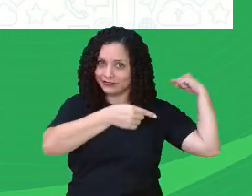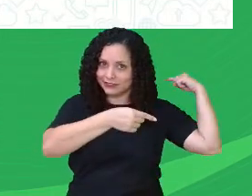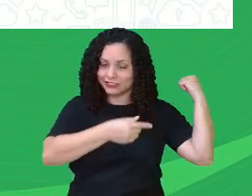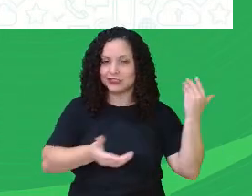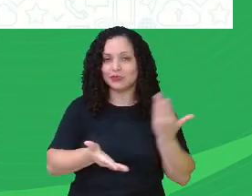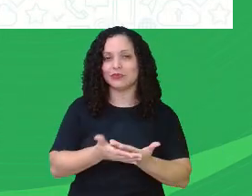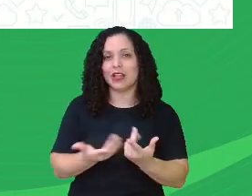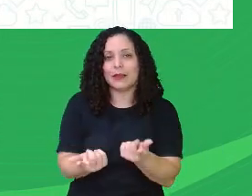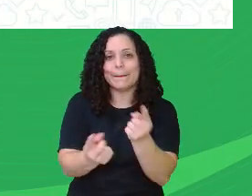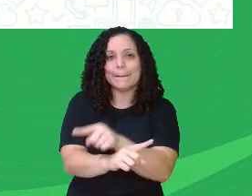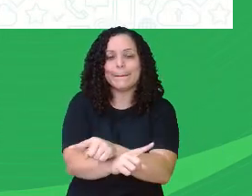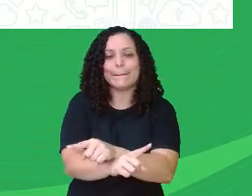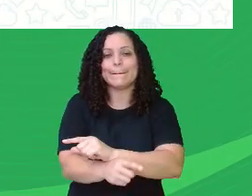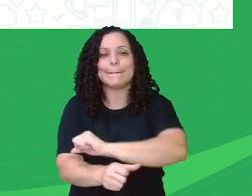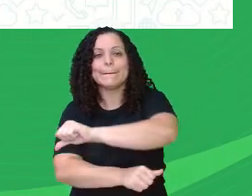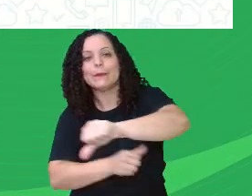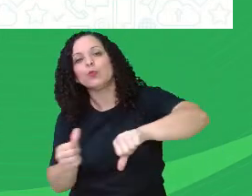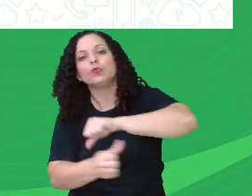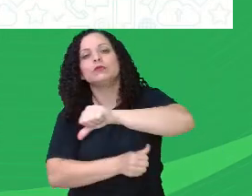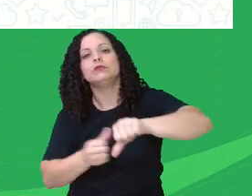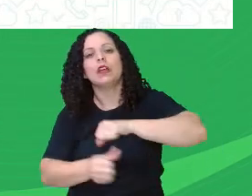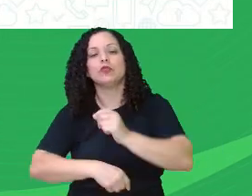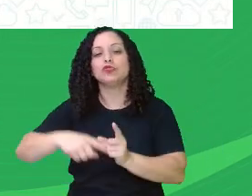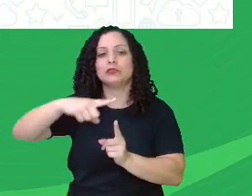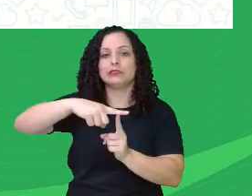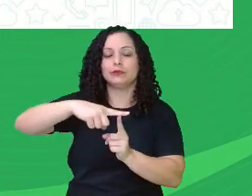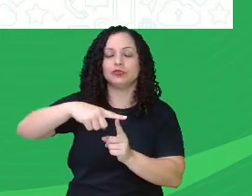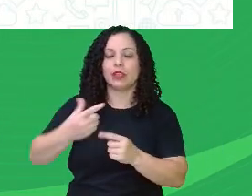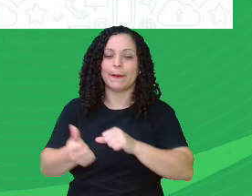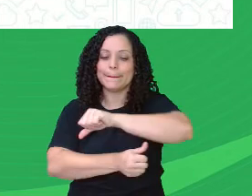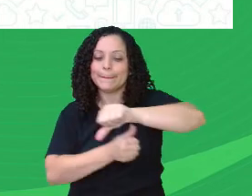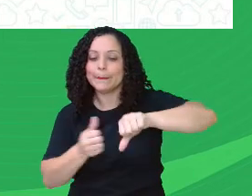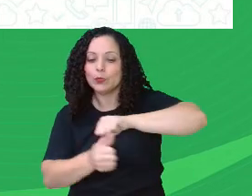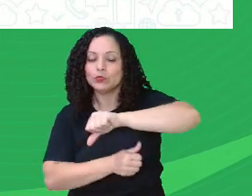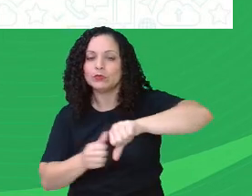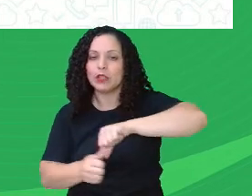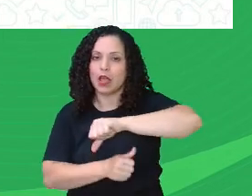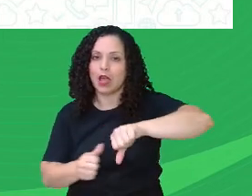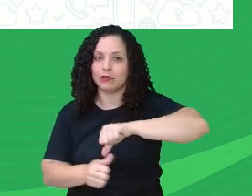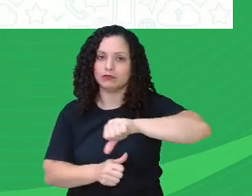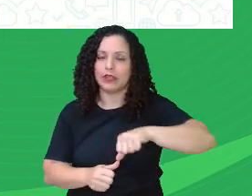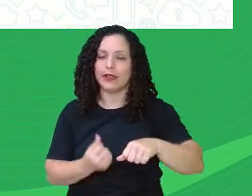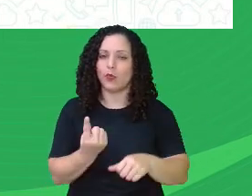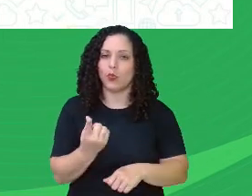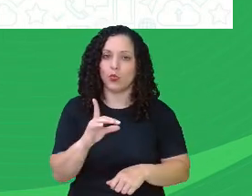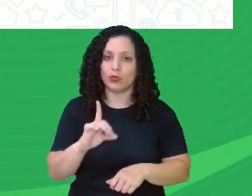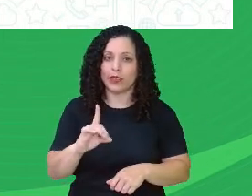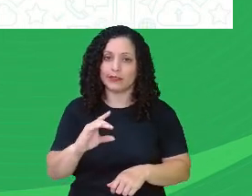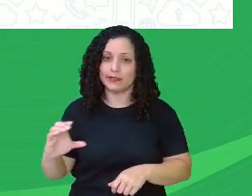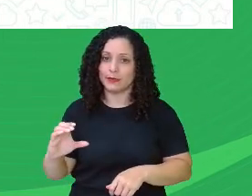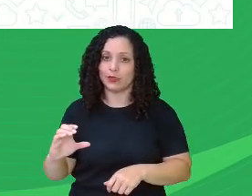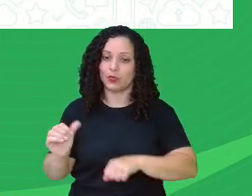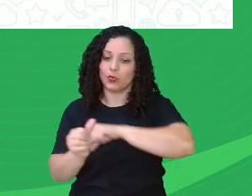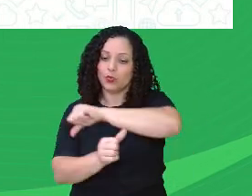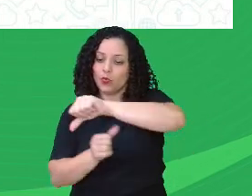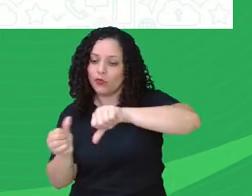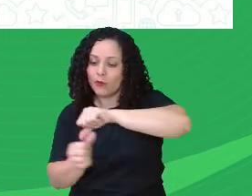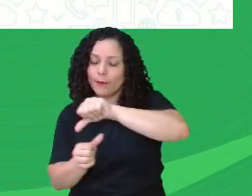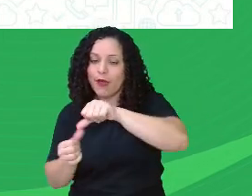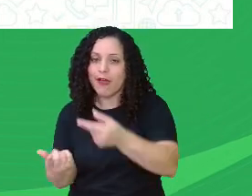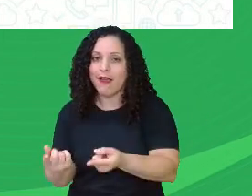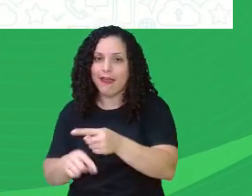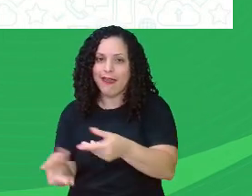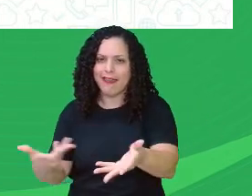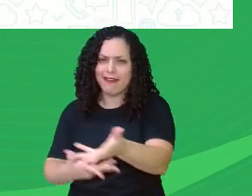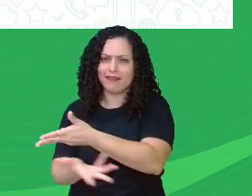sobre conversão de unidades. A gente viu que podia transformar de 1 decímetro cúbico equivale a 1 litro. E aí as conversões foram